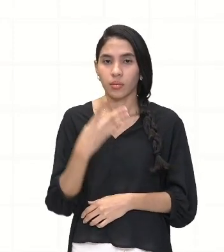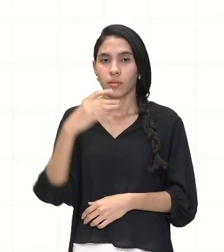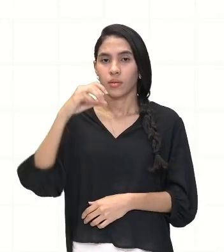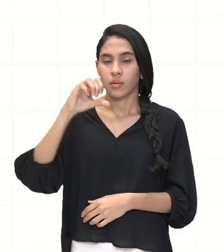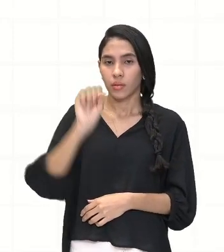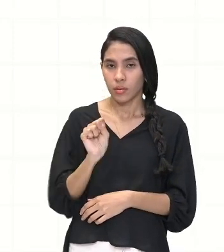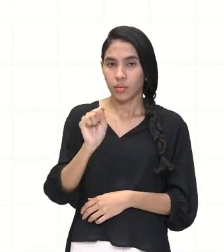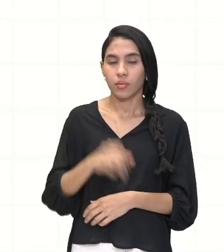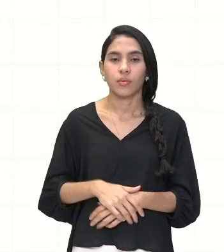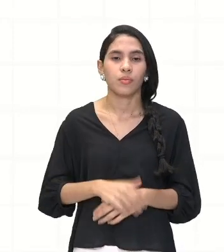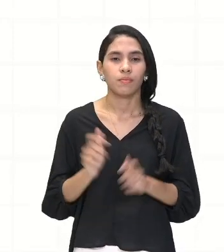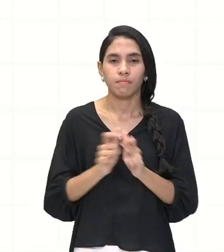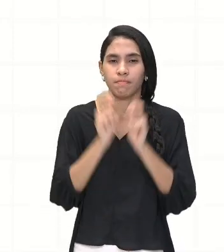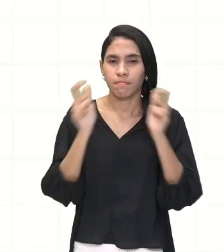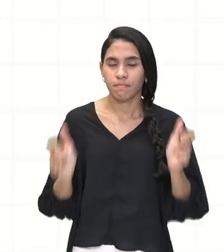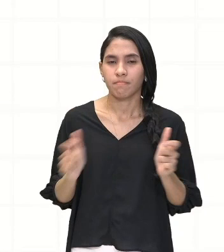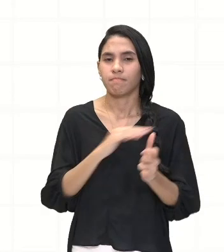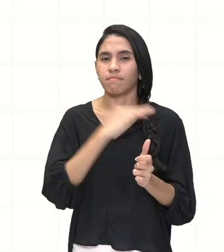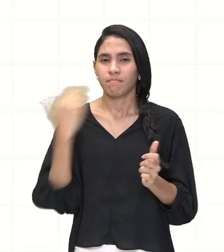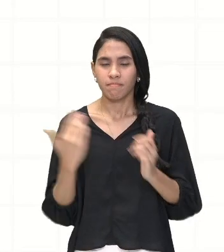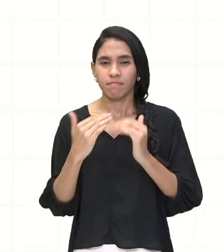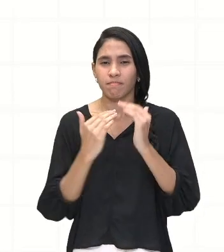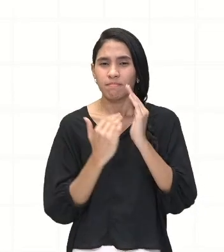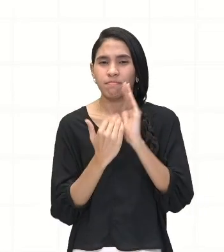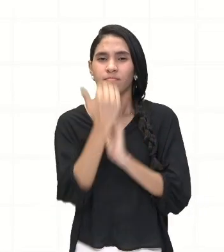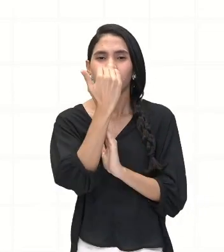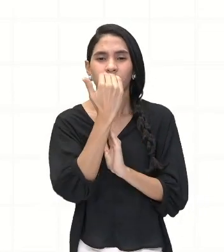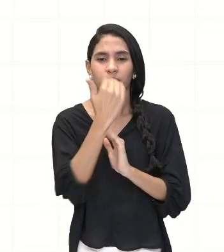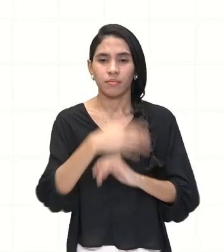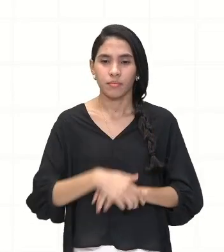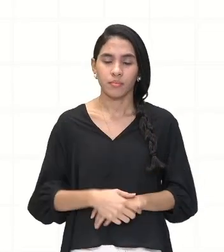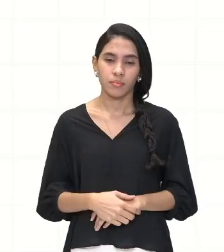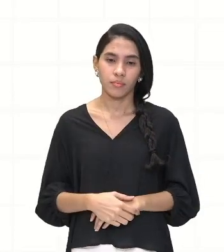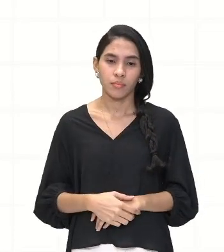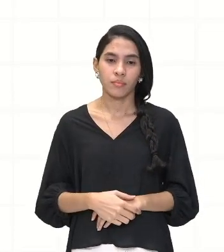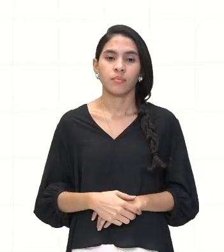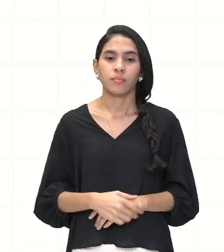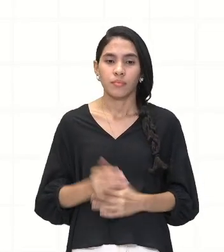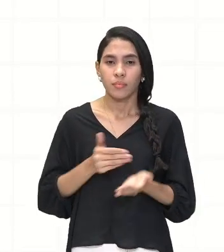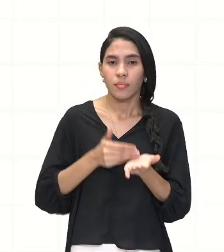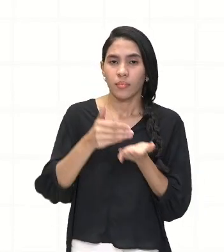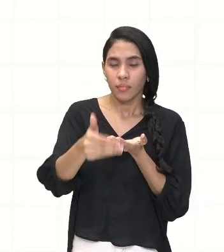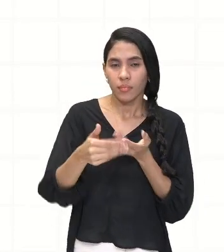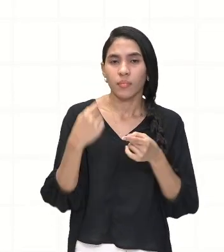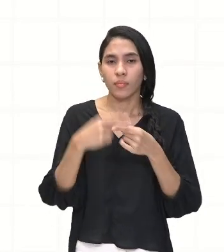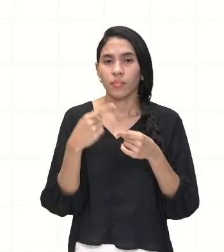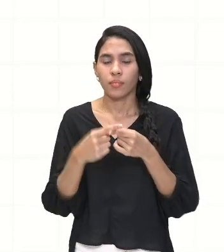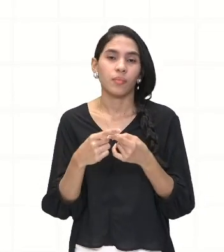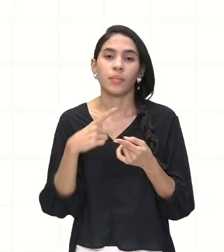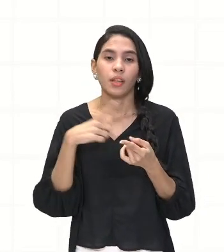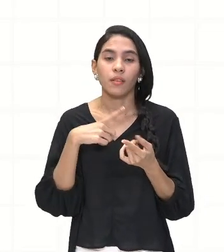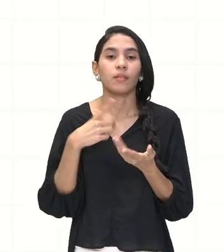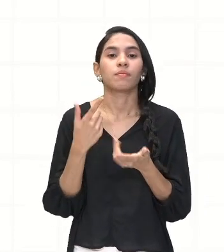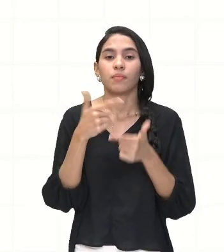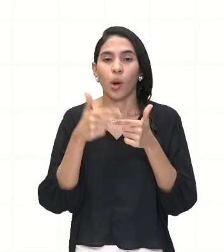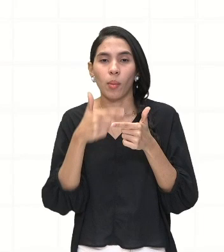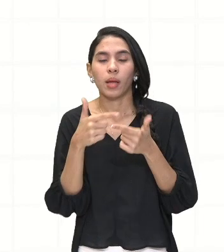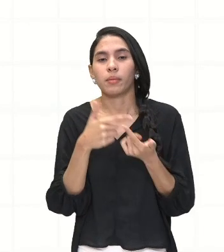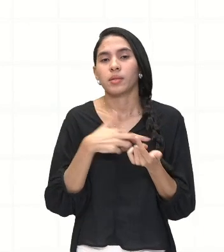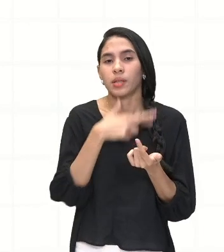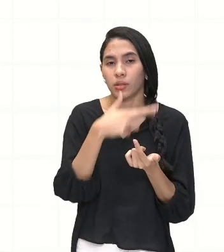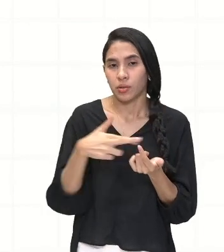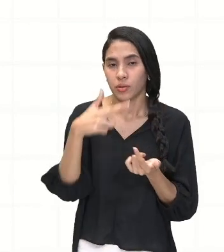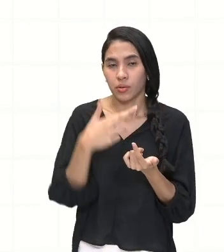um conflito de maior mortalidade. Teve início, a princípio, por questões religiosas entre